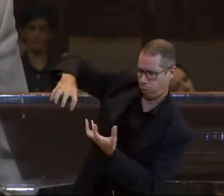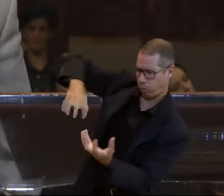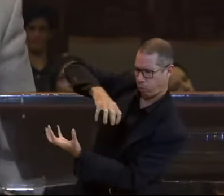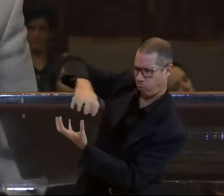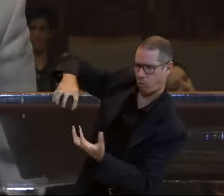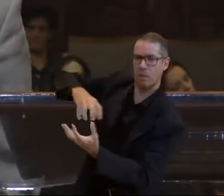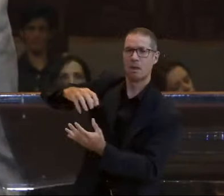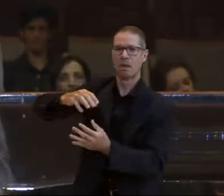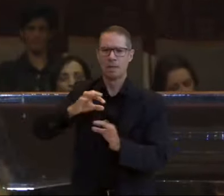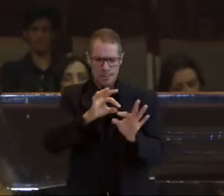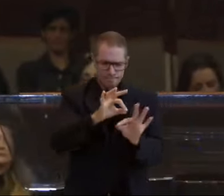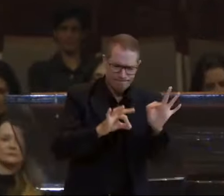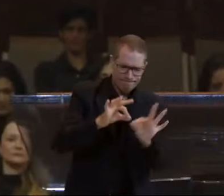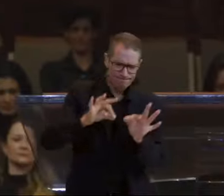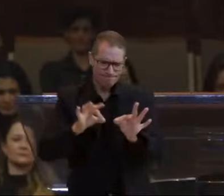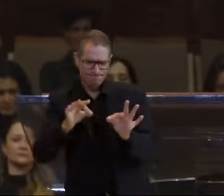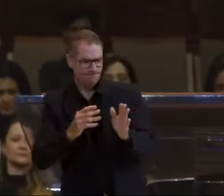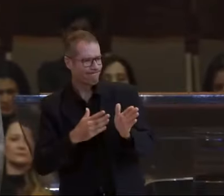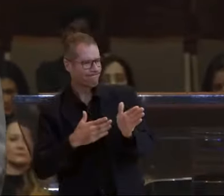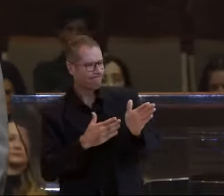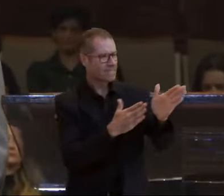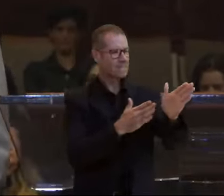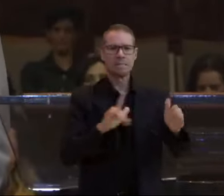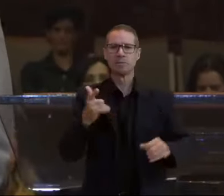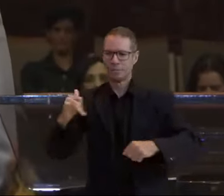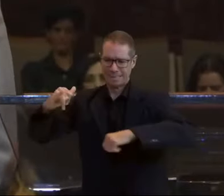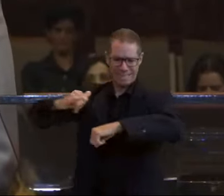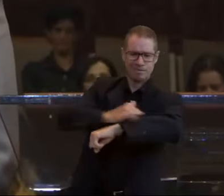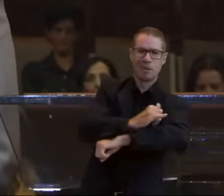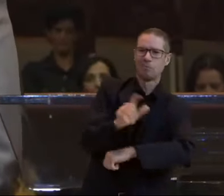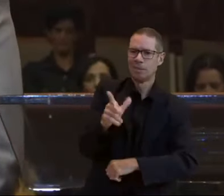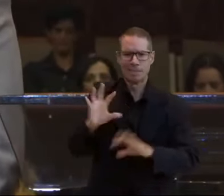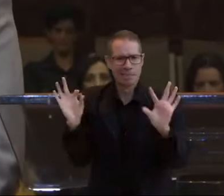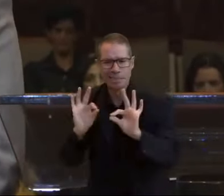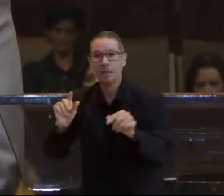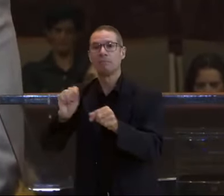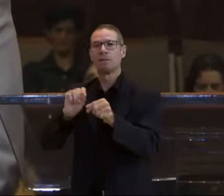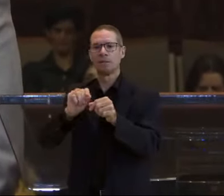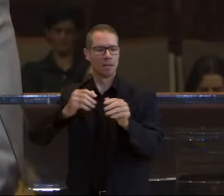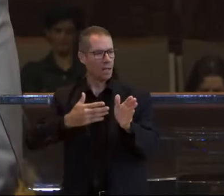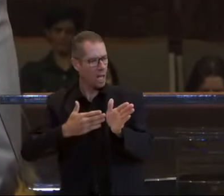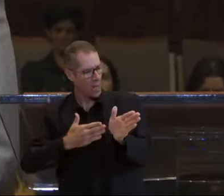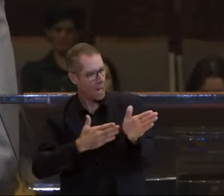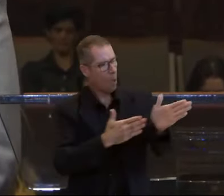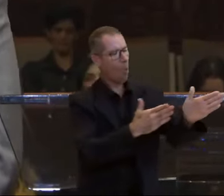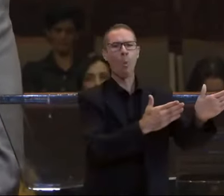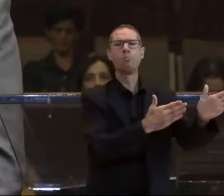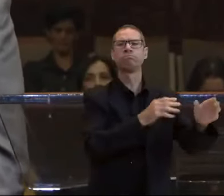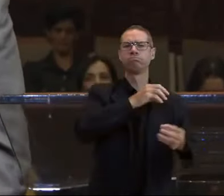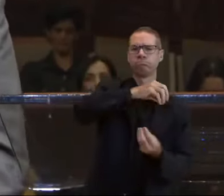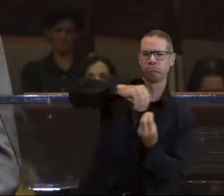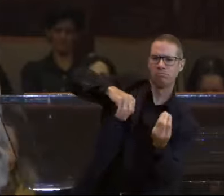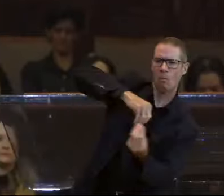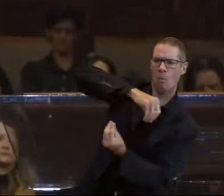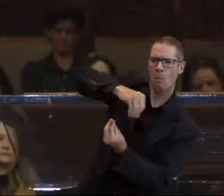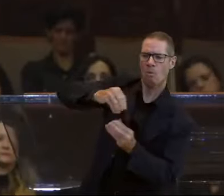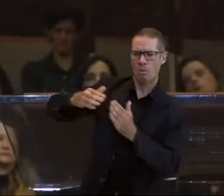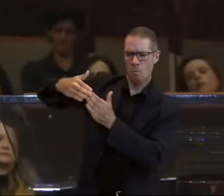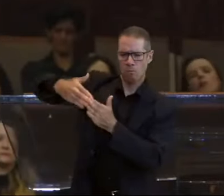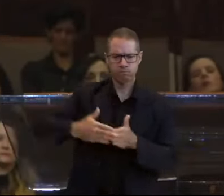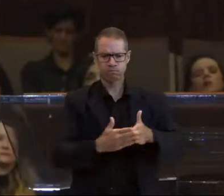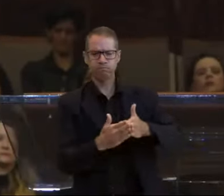uma rota, porque não tinha outro caminho, não tinha avião, não tinha nada para fazer. E essa rota envolvia fazer uma viagem de